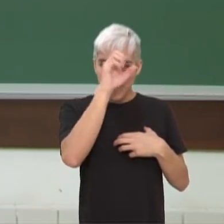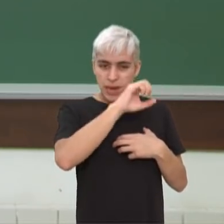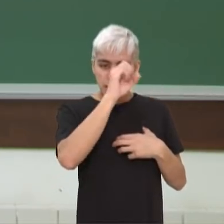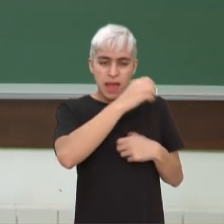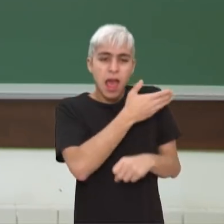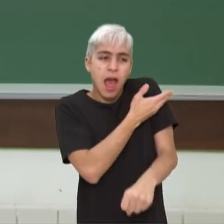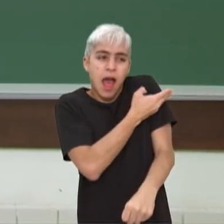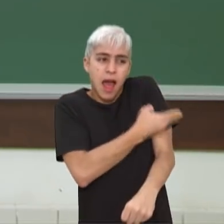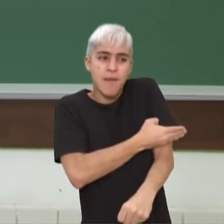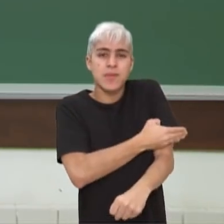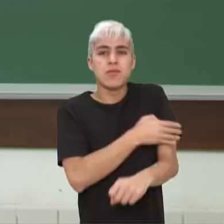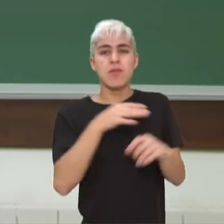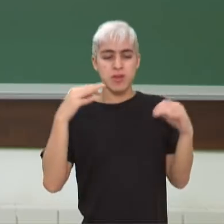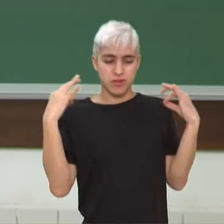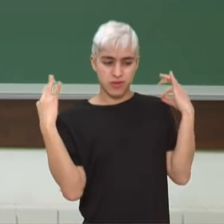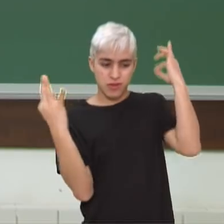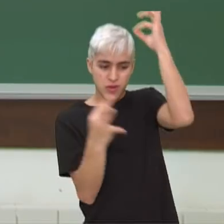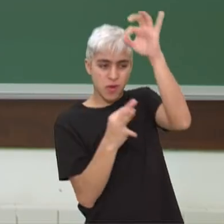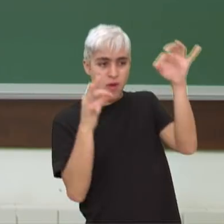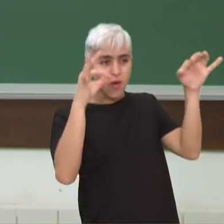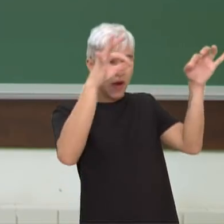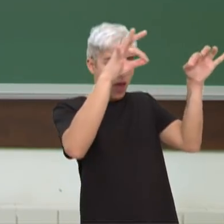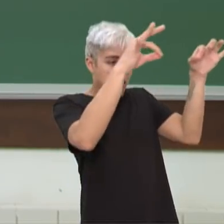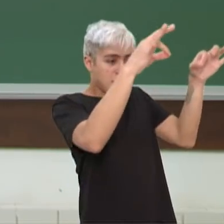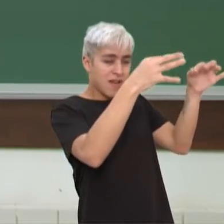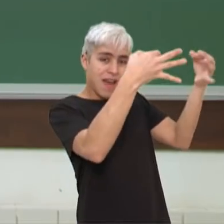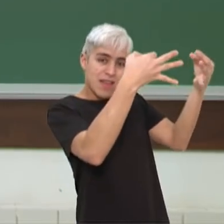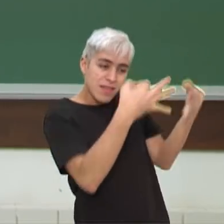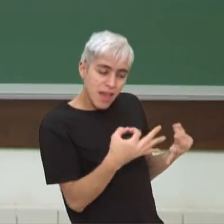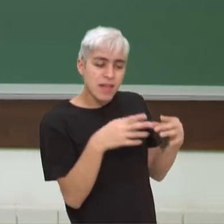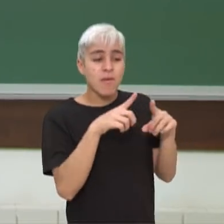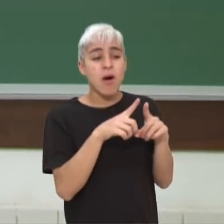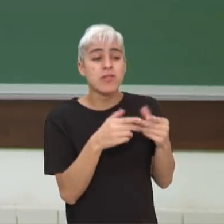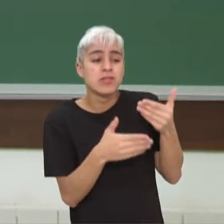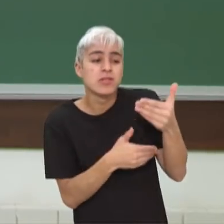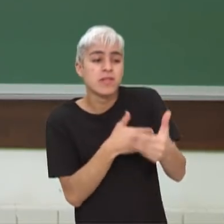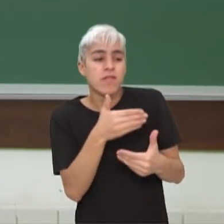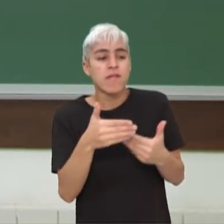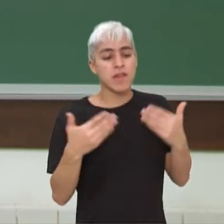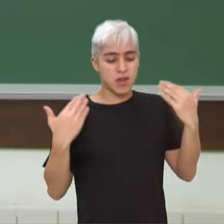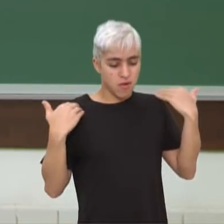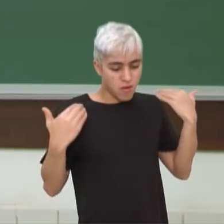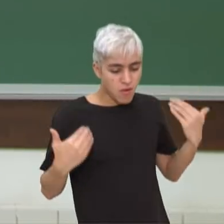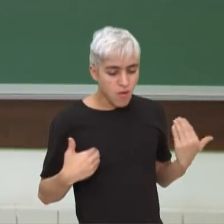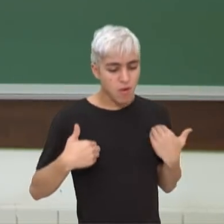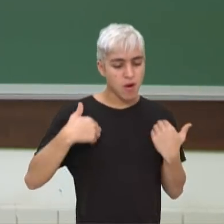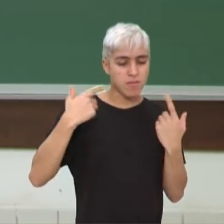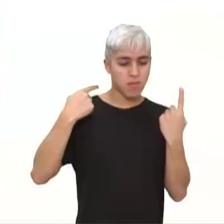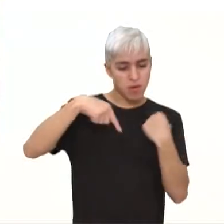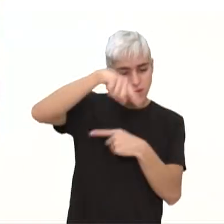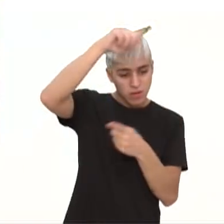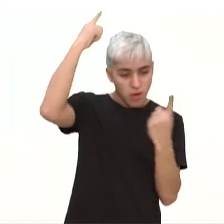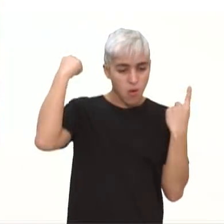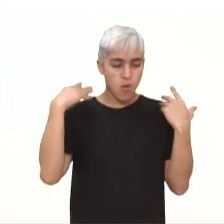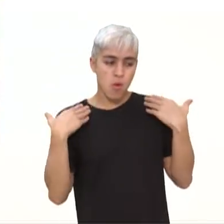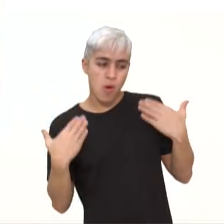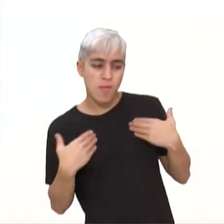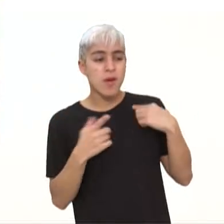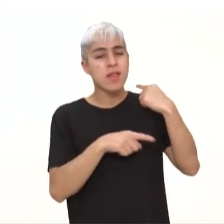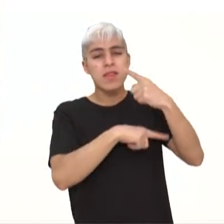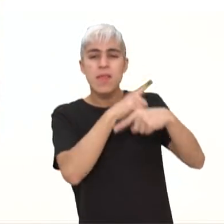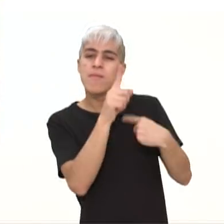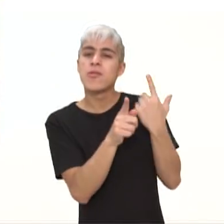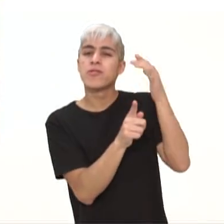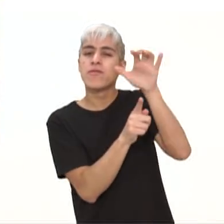o hábito de guardar o casaco no lugar certo, também desenvolver ali uma certa constância aí numa atividade que mais tarde iria